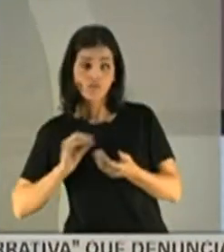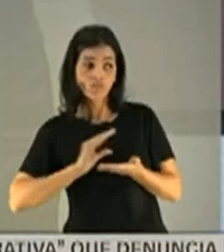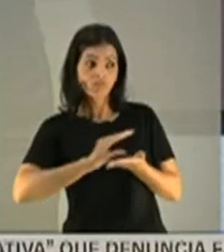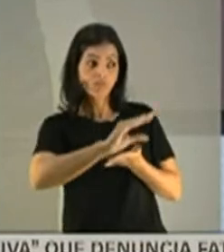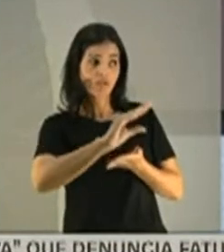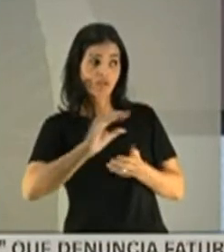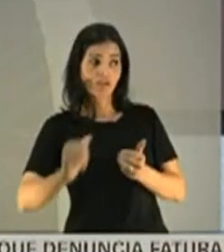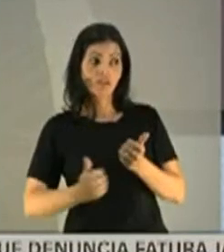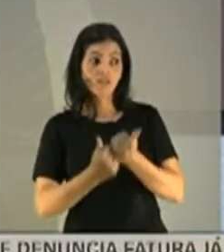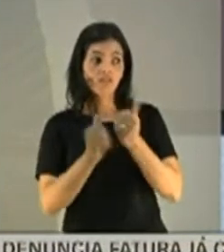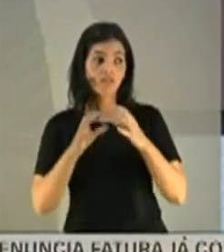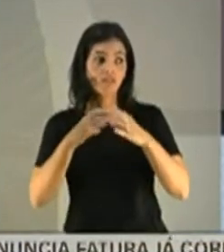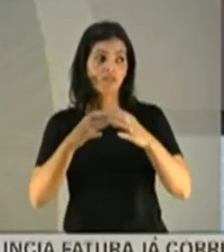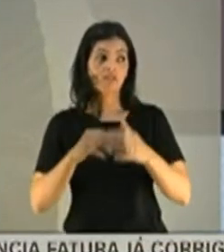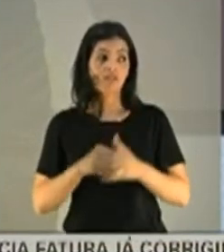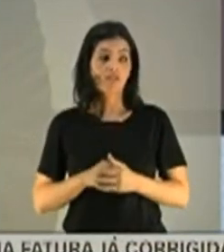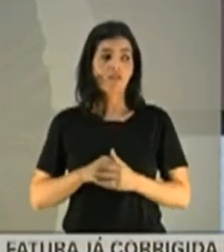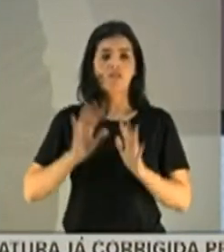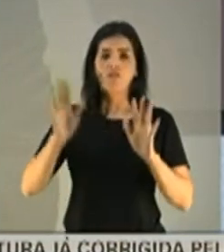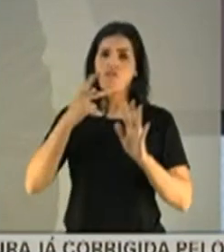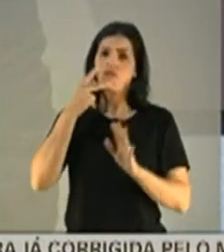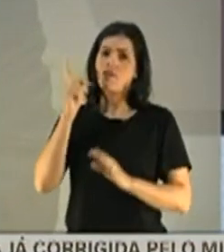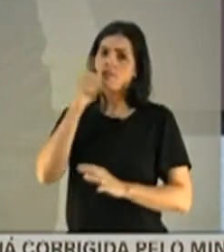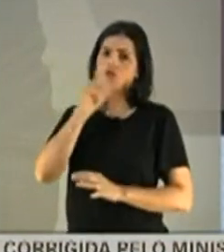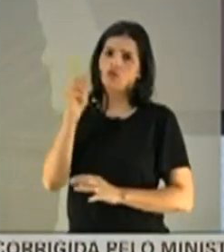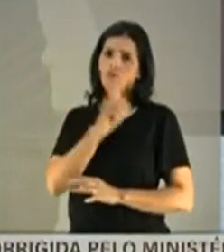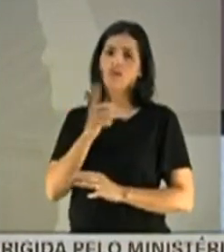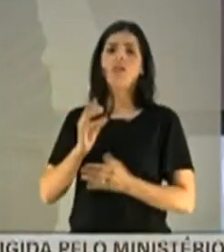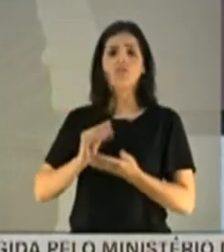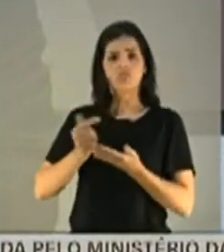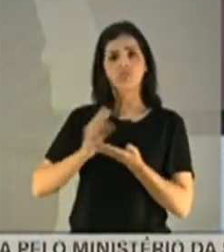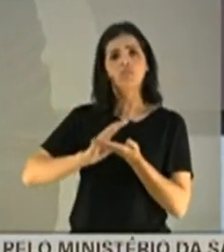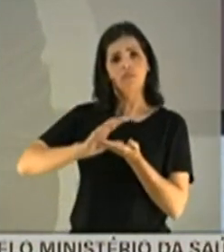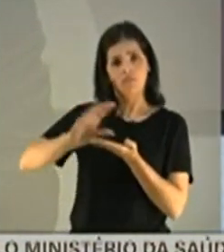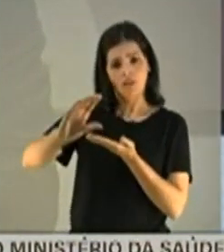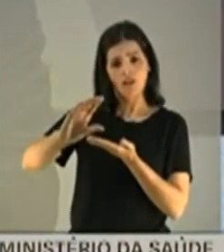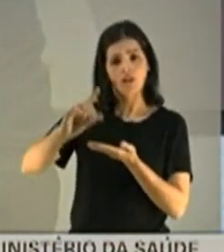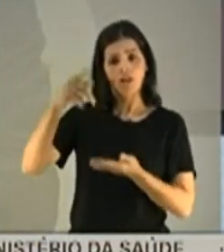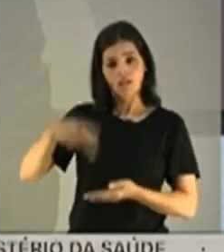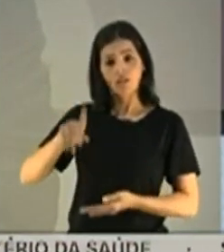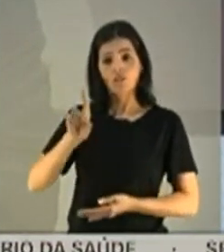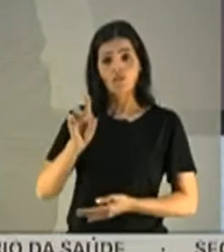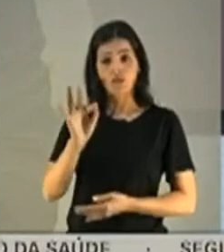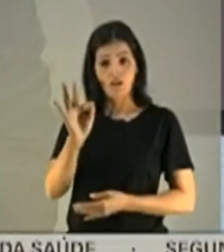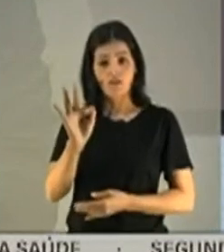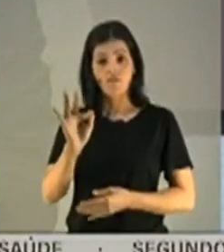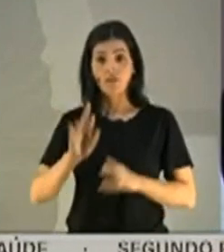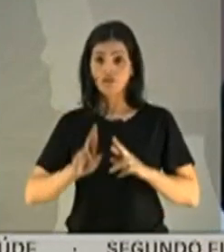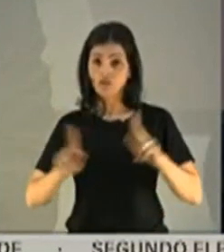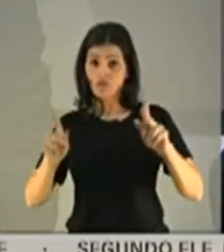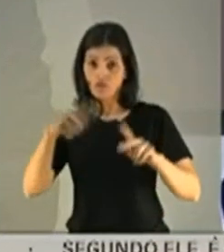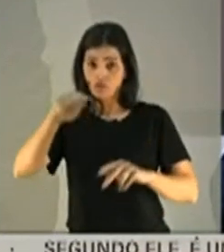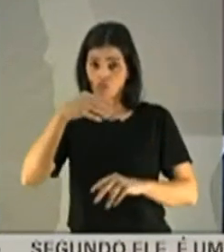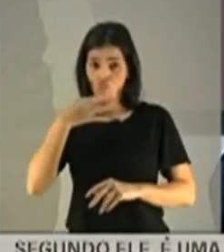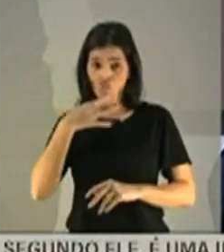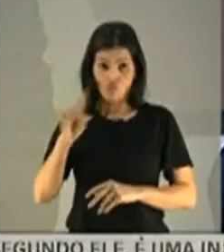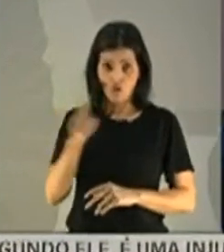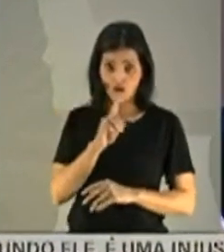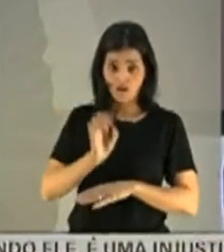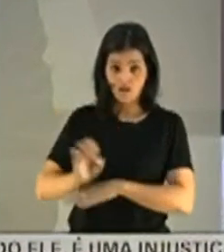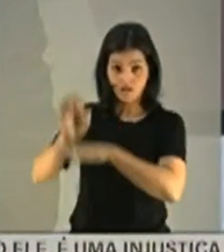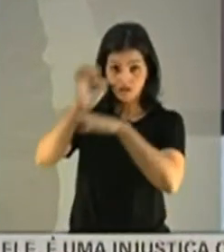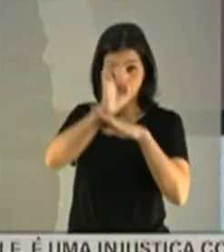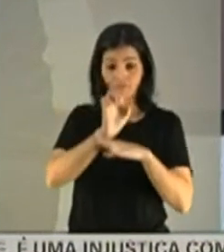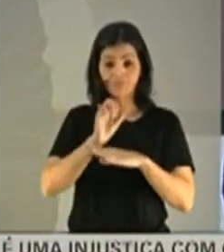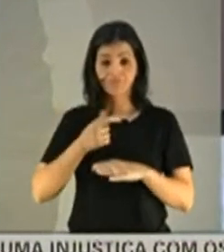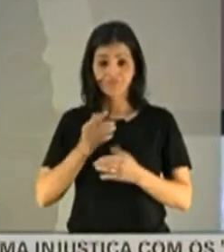vou mentir aqui, porque todo mundo sabe que isso é normal. Mas são emendas que aqui no Distrito Federal em especial, diferente para quem não conhece os outros estados, você